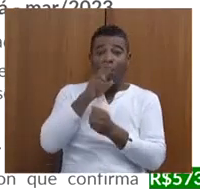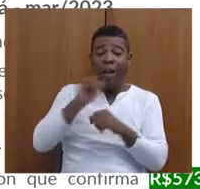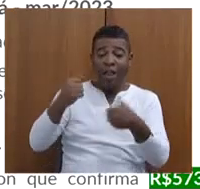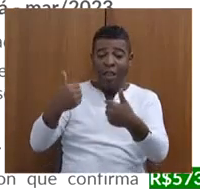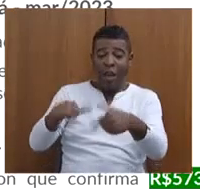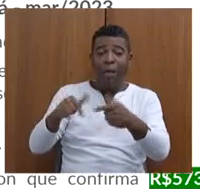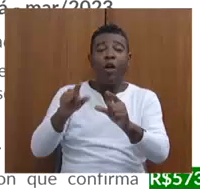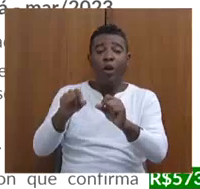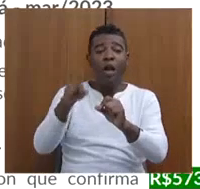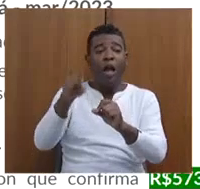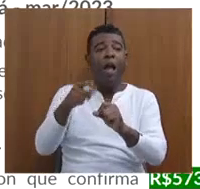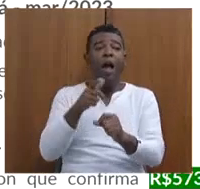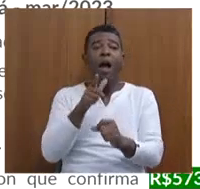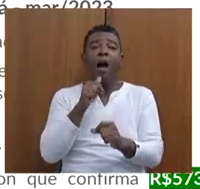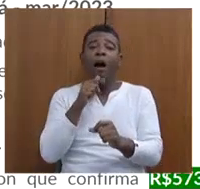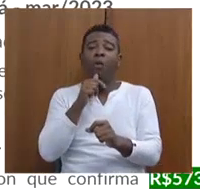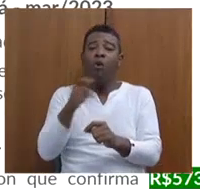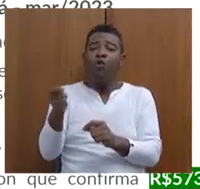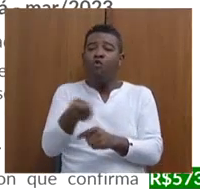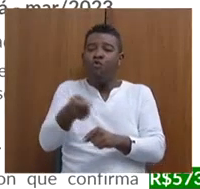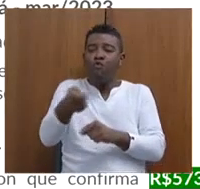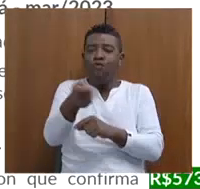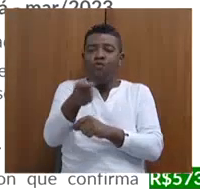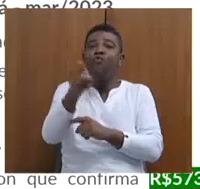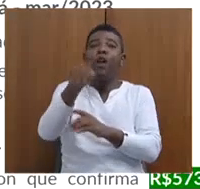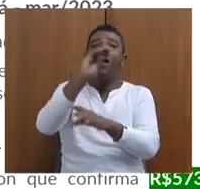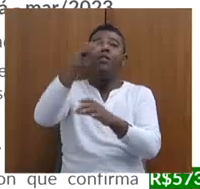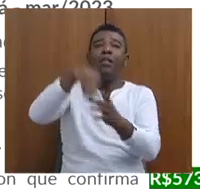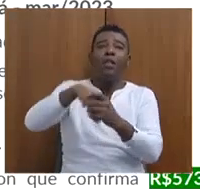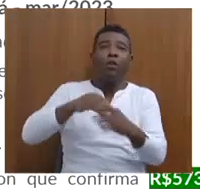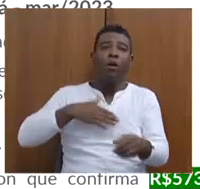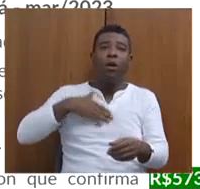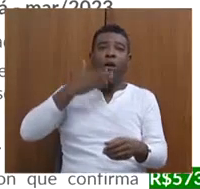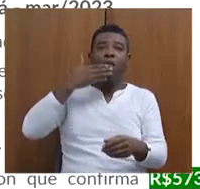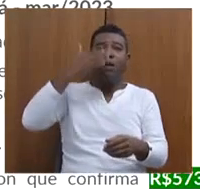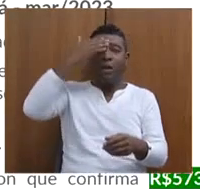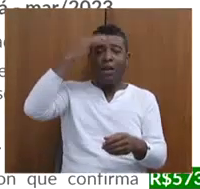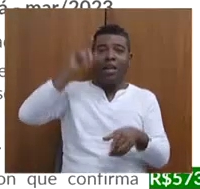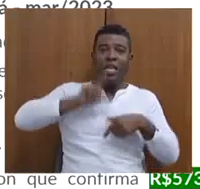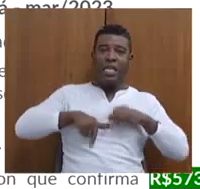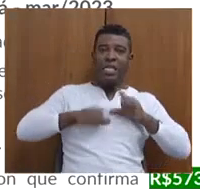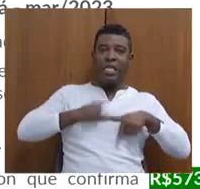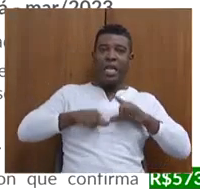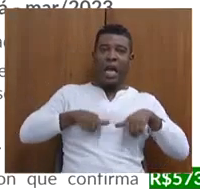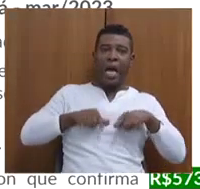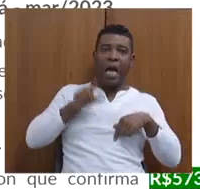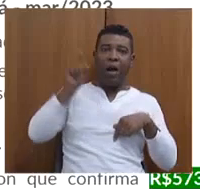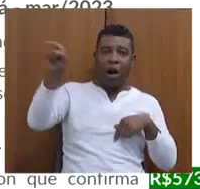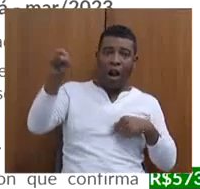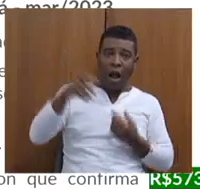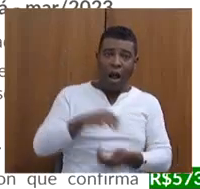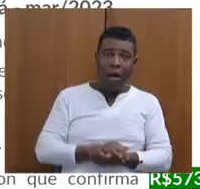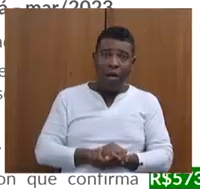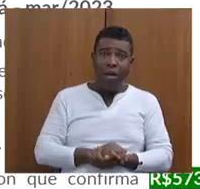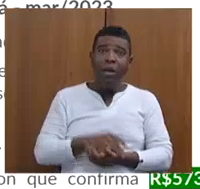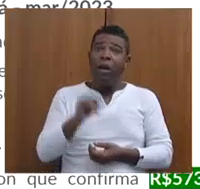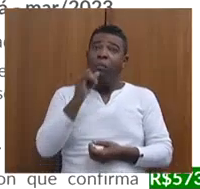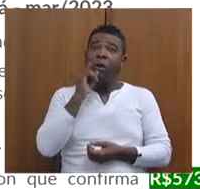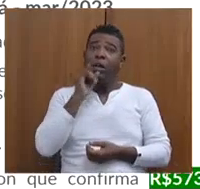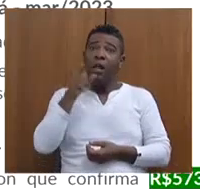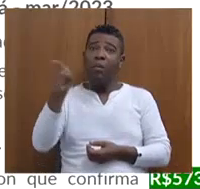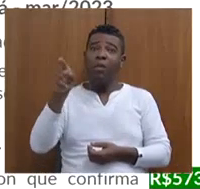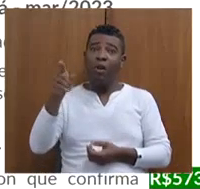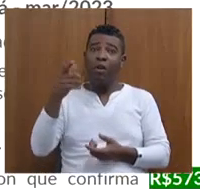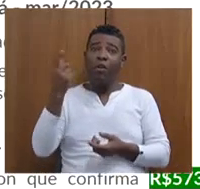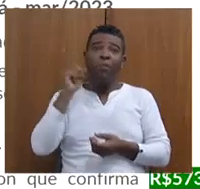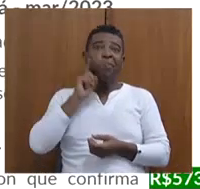e é eu tenho duas missões destaque aqui falei dadio Washington que só essa missão economizou os